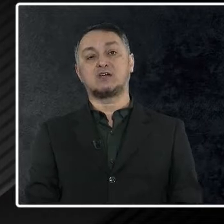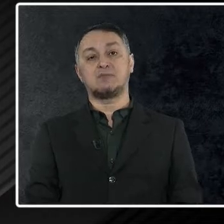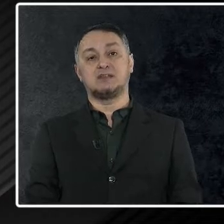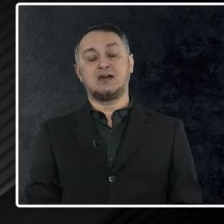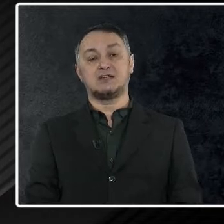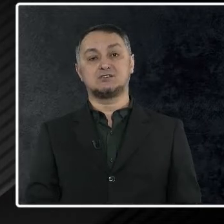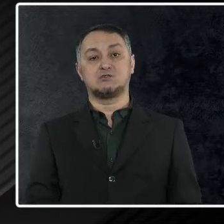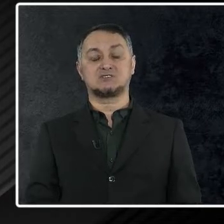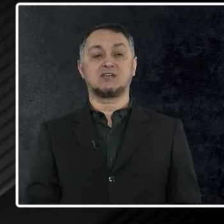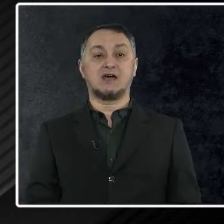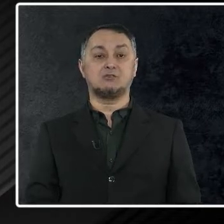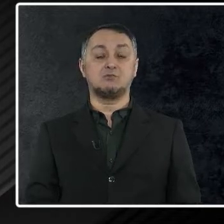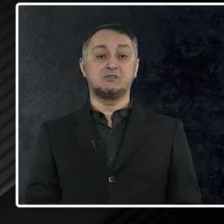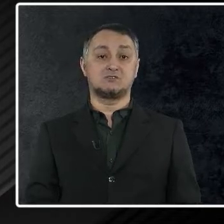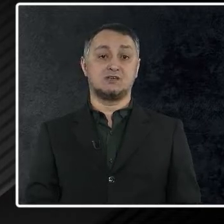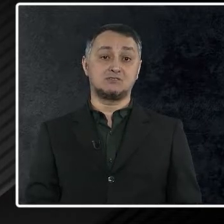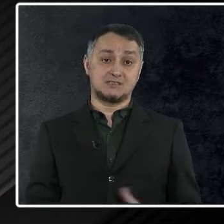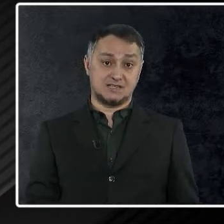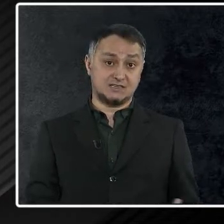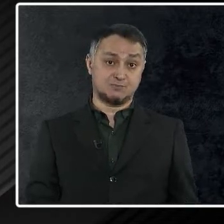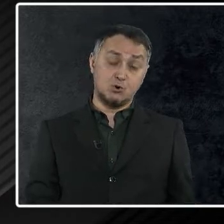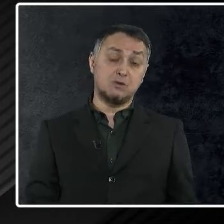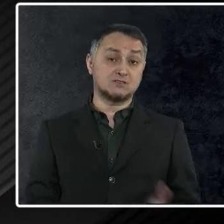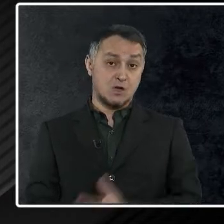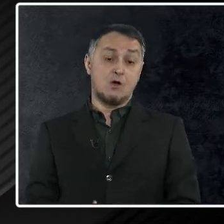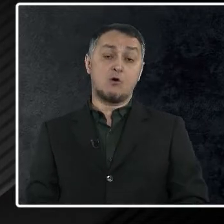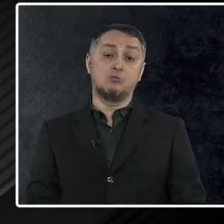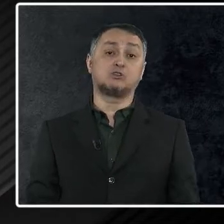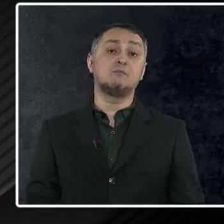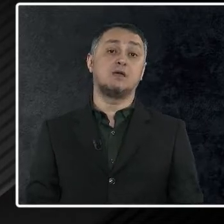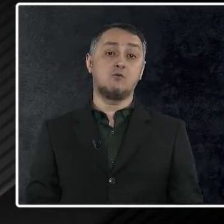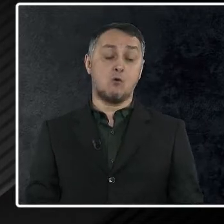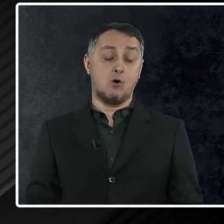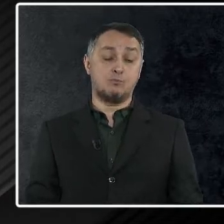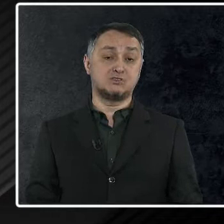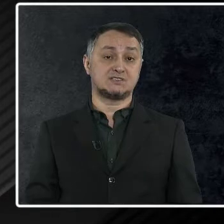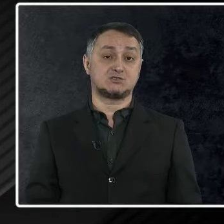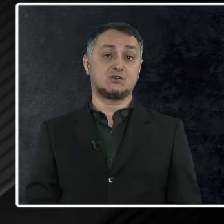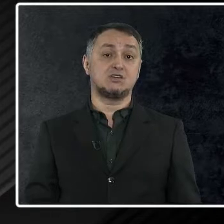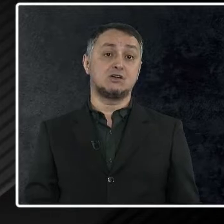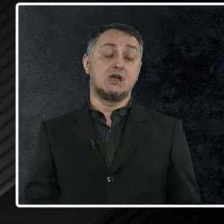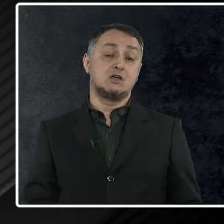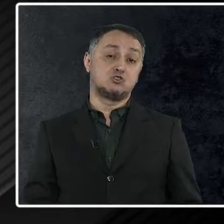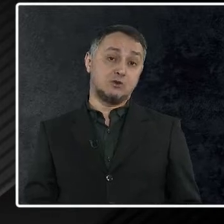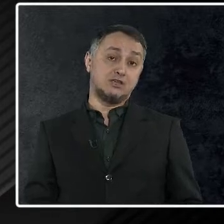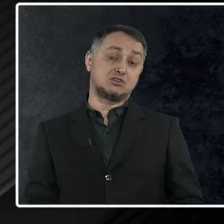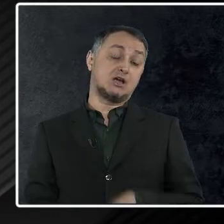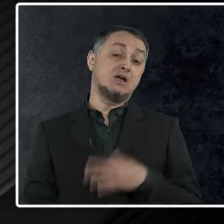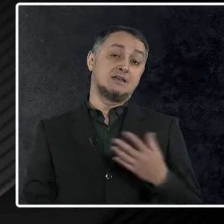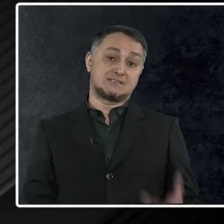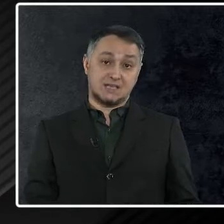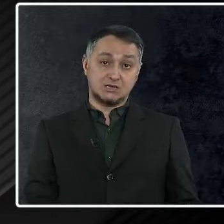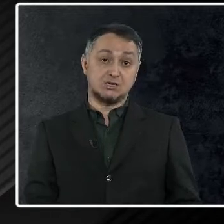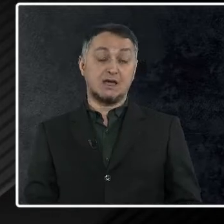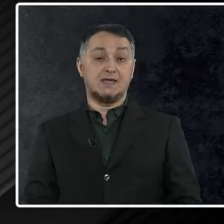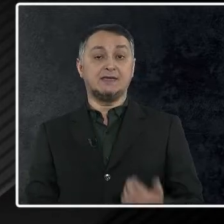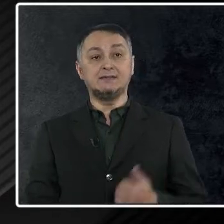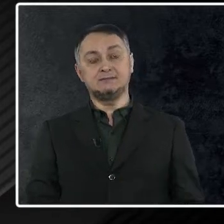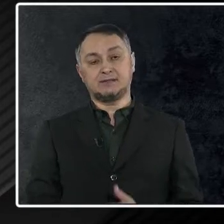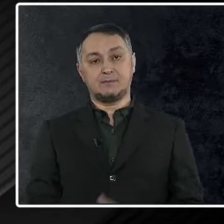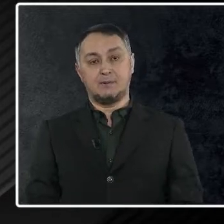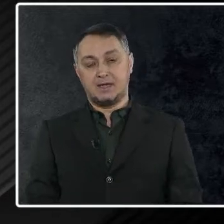da contabilidade, considerado o manuseio de receitas públicas, como também um corpo de assessoria jurídica,